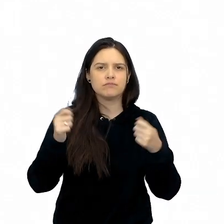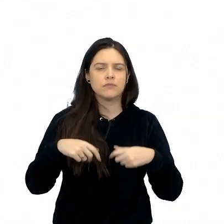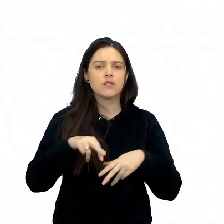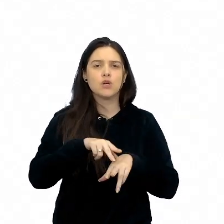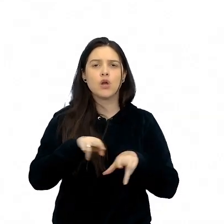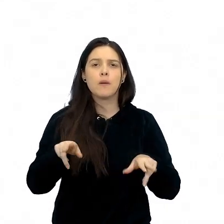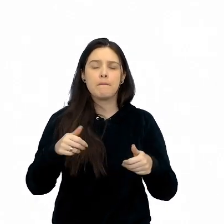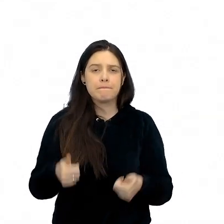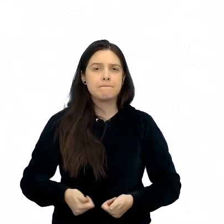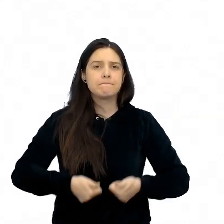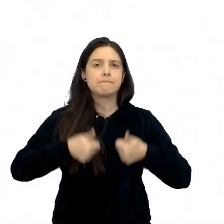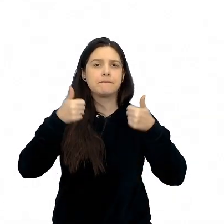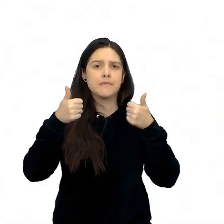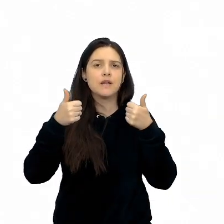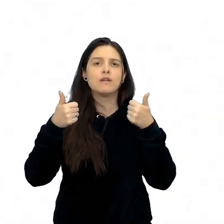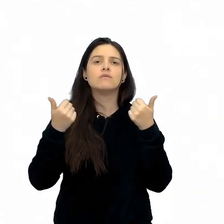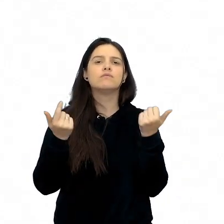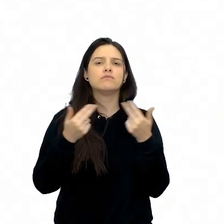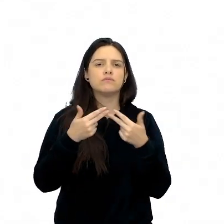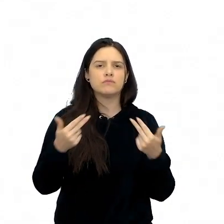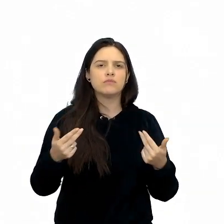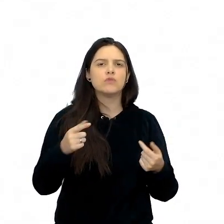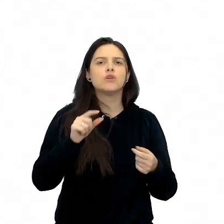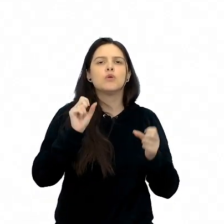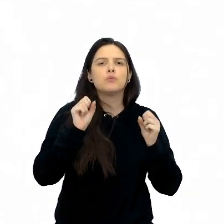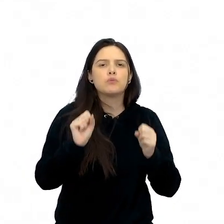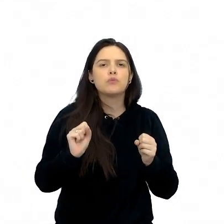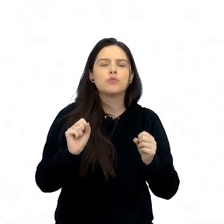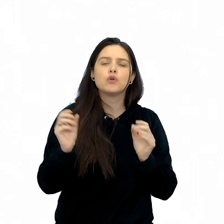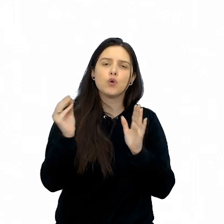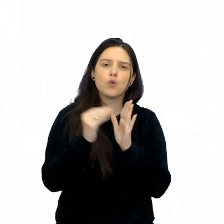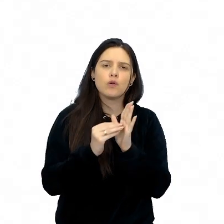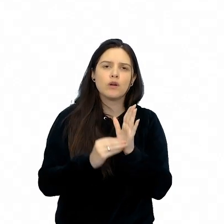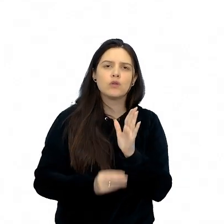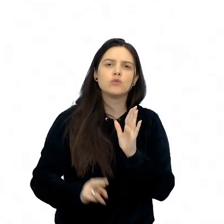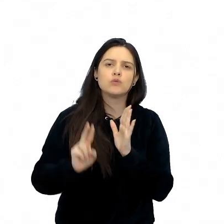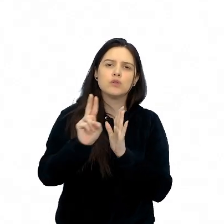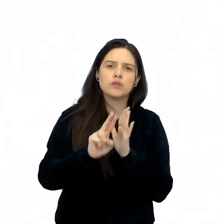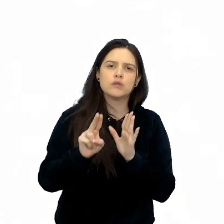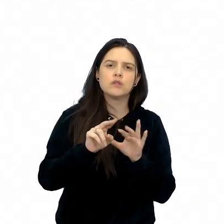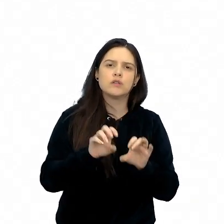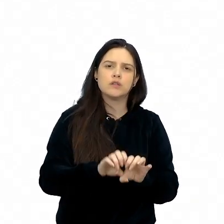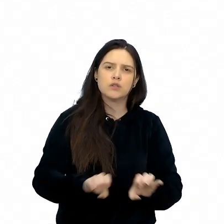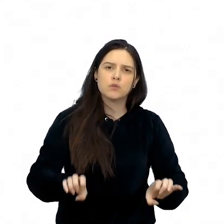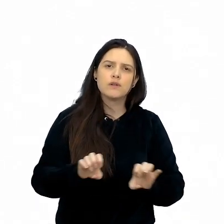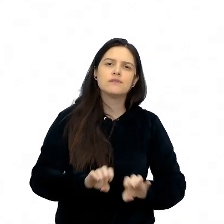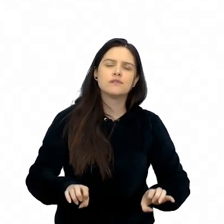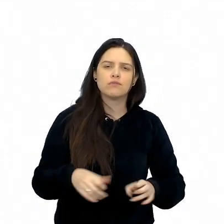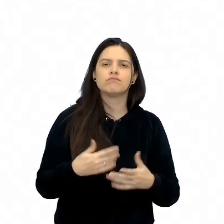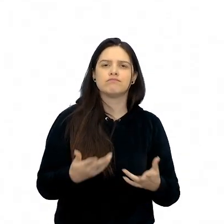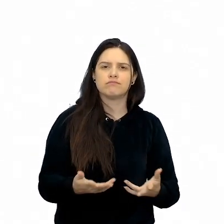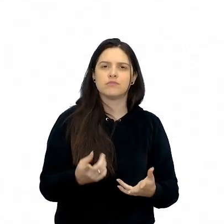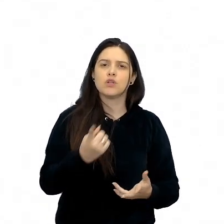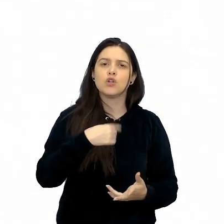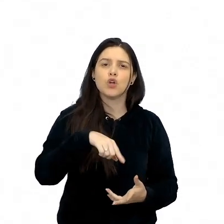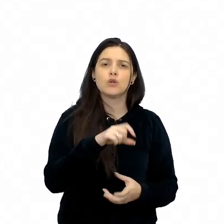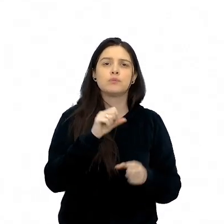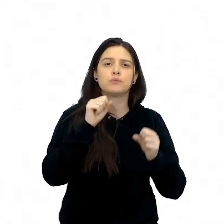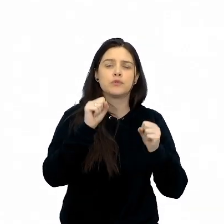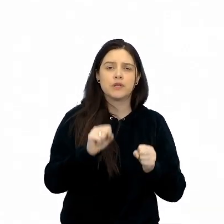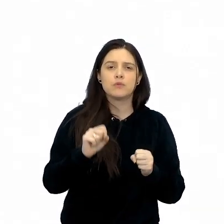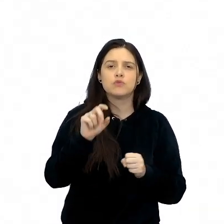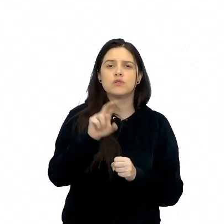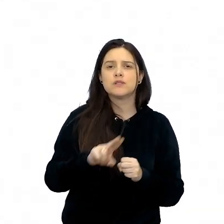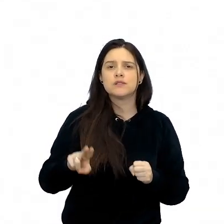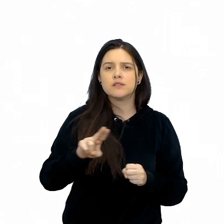conseguir melhorar o aprendizado desse aluno. Isso eu só coloquei usando o quê? Uma equação do primeiro grau simples. Mas nós podemos, nesse caso,